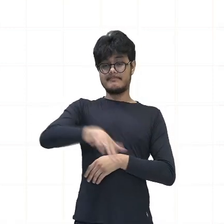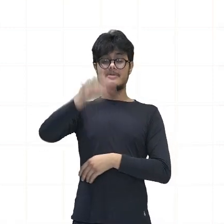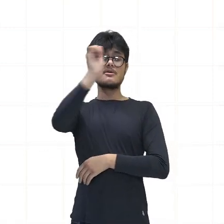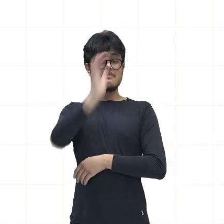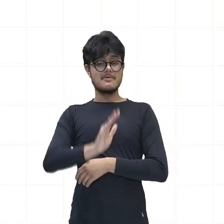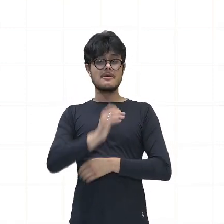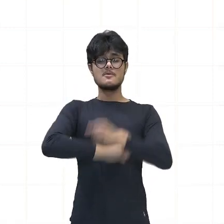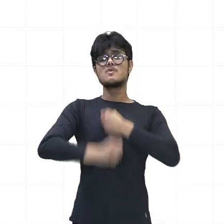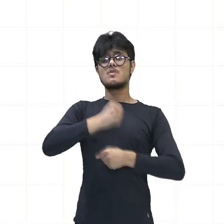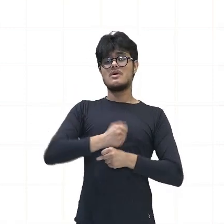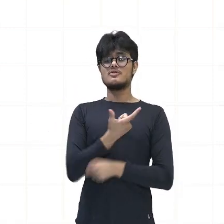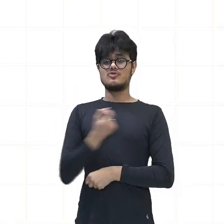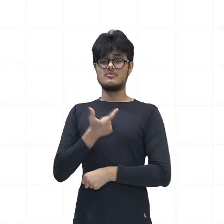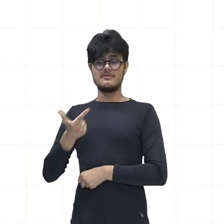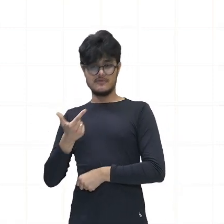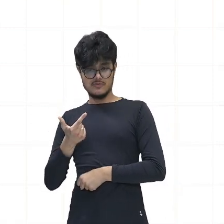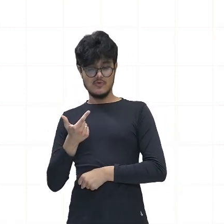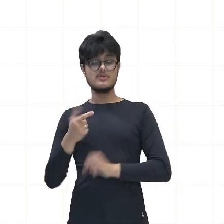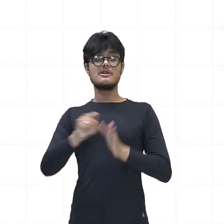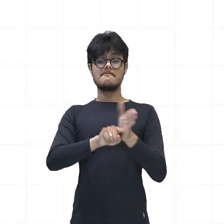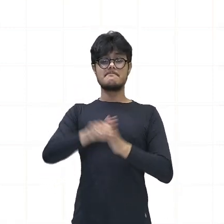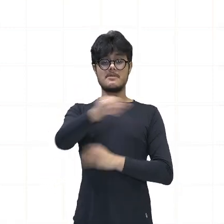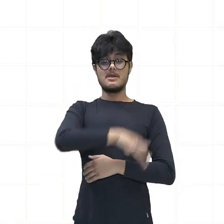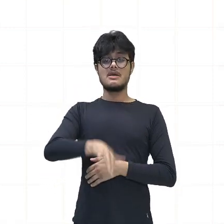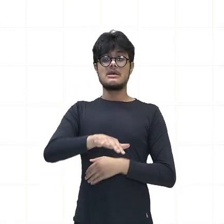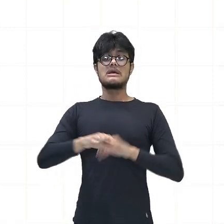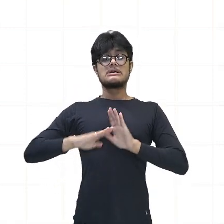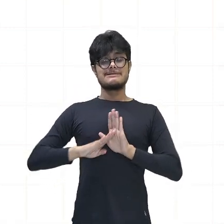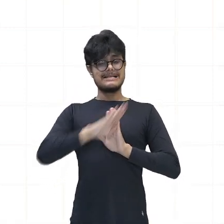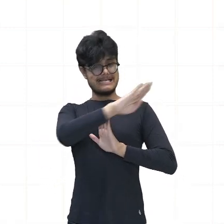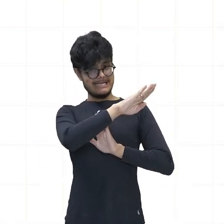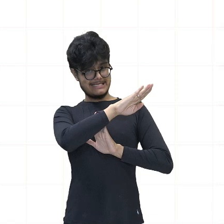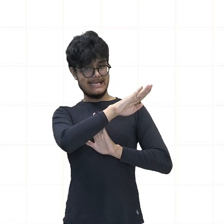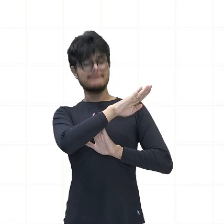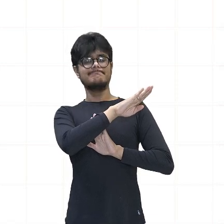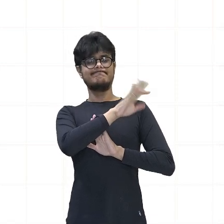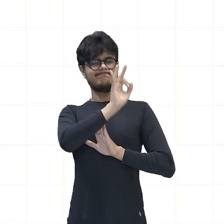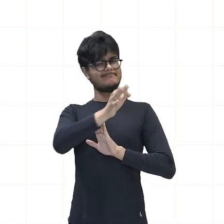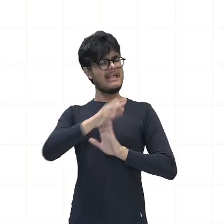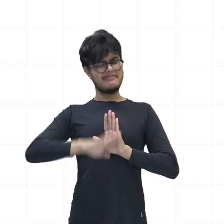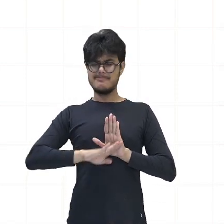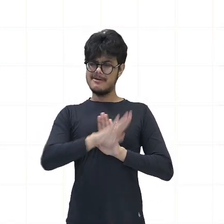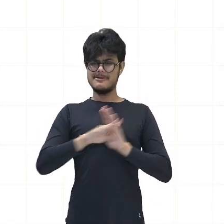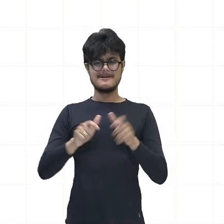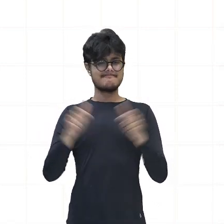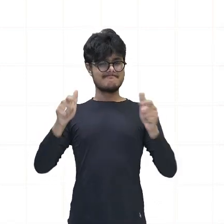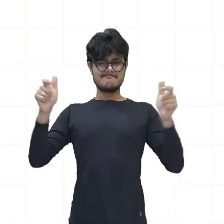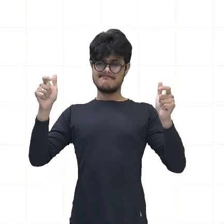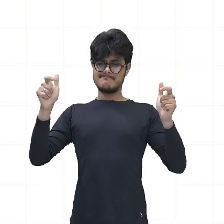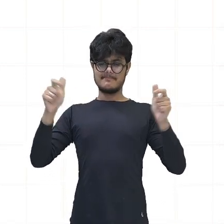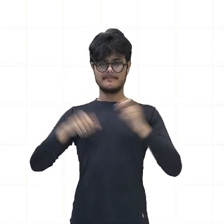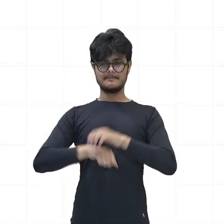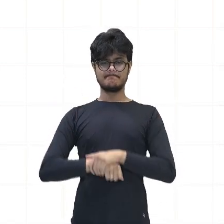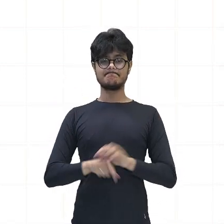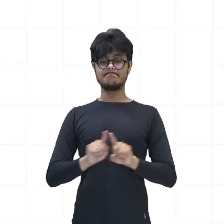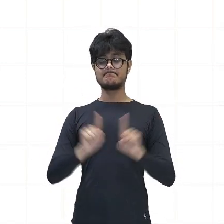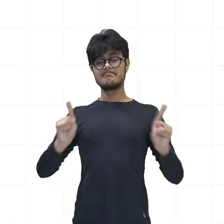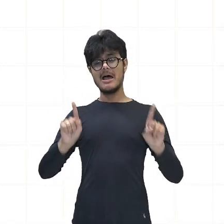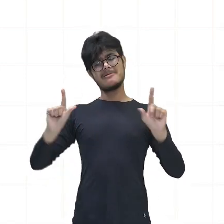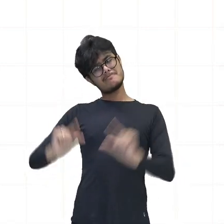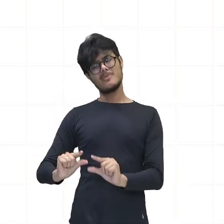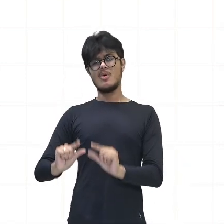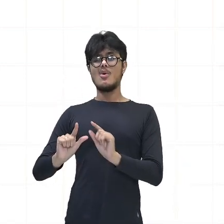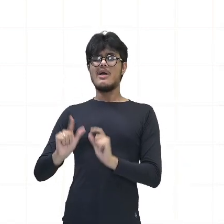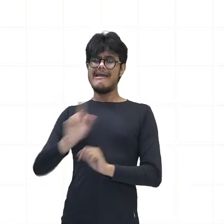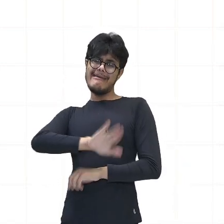de 2022, a população brasileira ela continua crescendo, de acordo com o censo de 2022, porém num ritmo